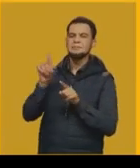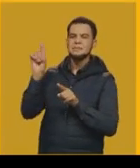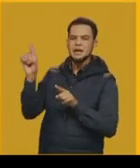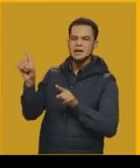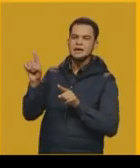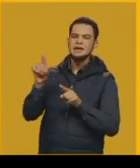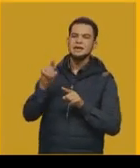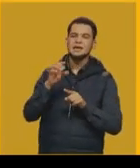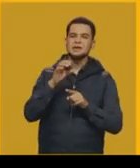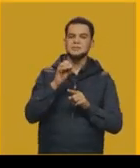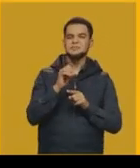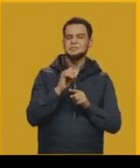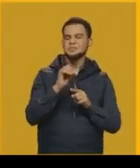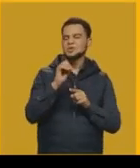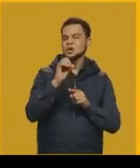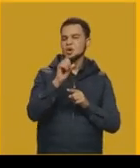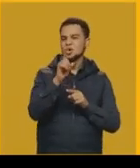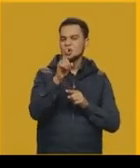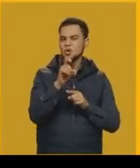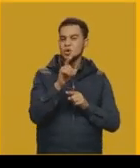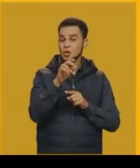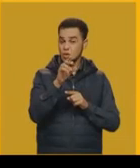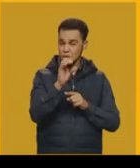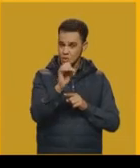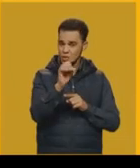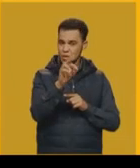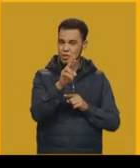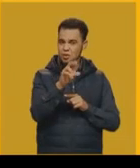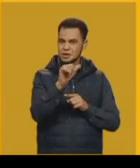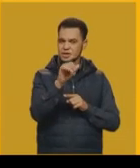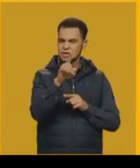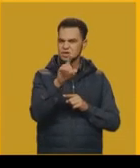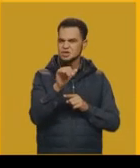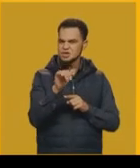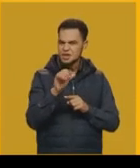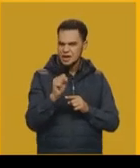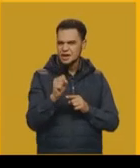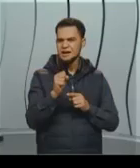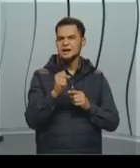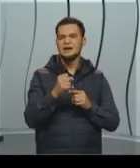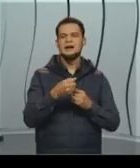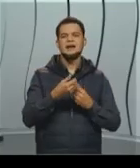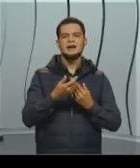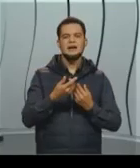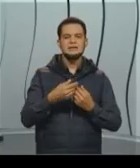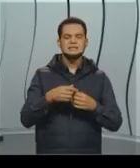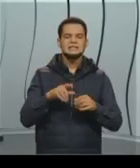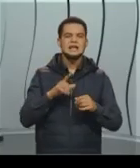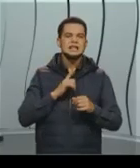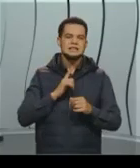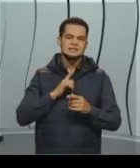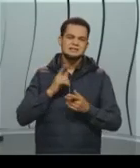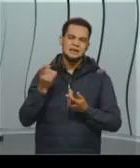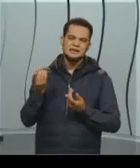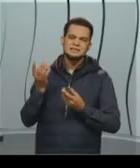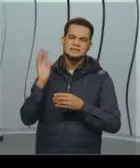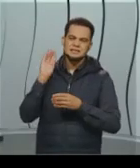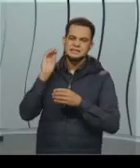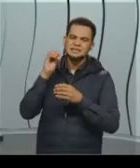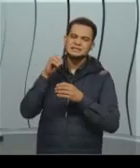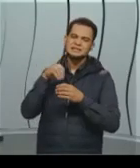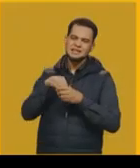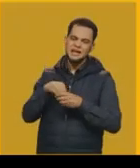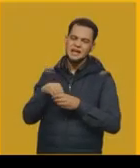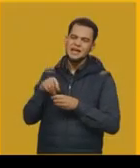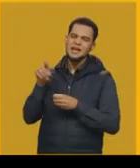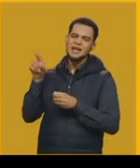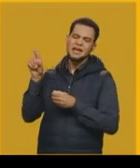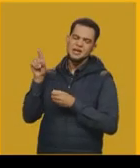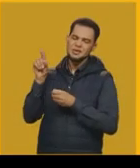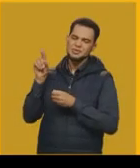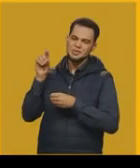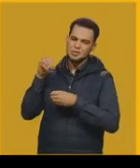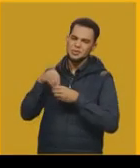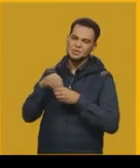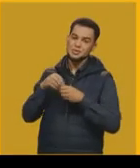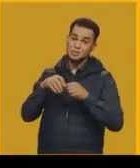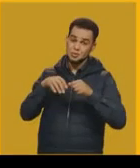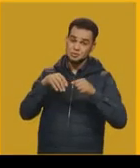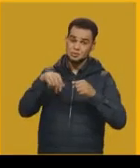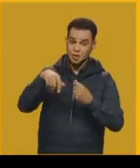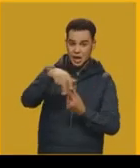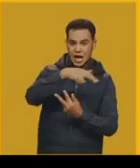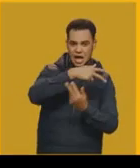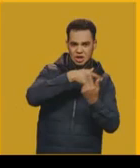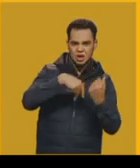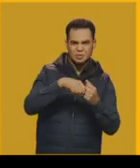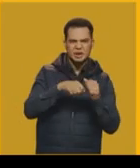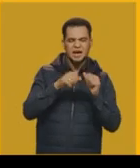seriam provenientes de um único Deus. Isso é muito presente aí dentro do candomblé. E nós temos os bantus também, que vêm do sul da